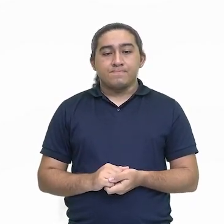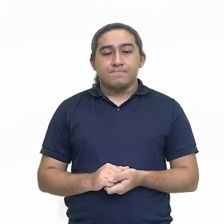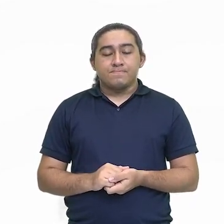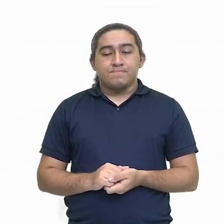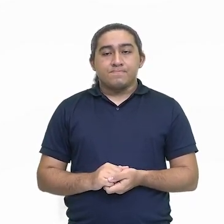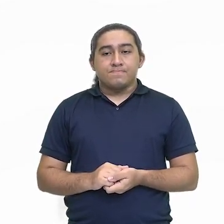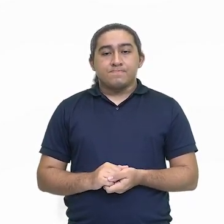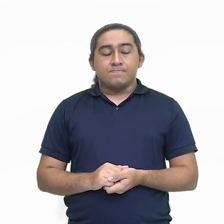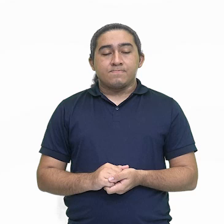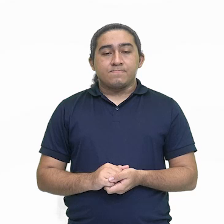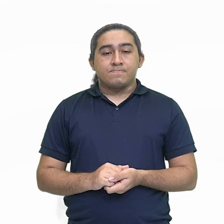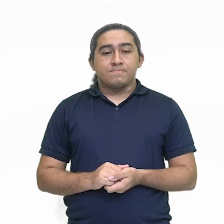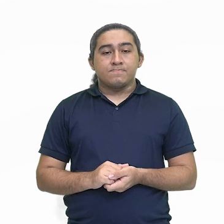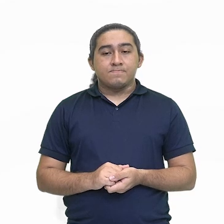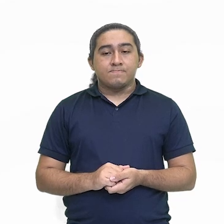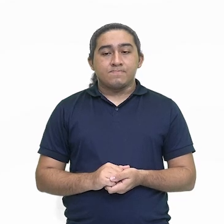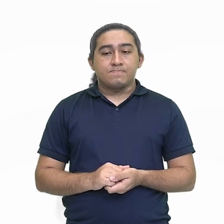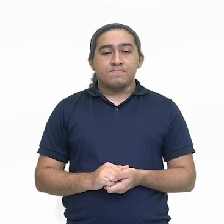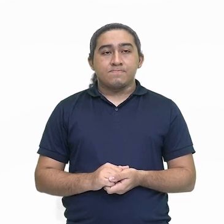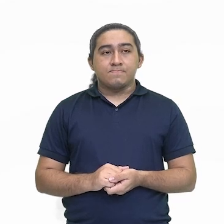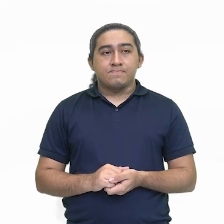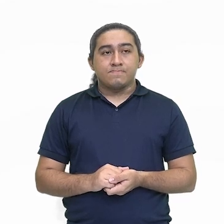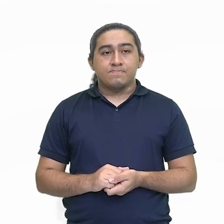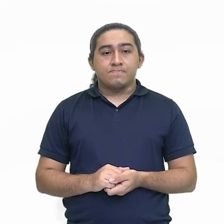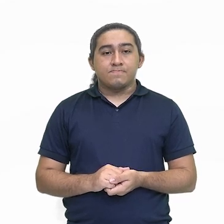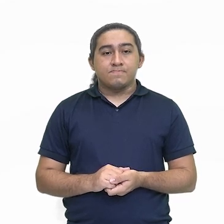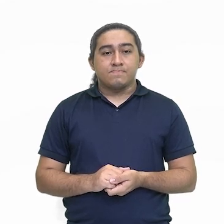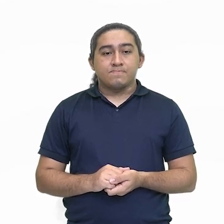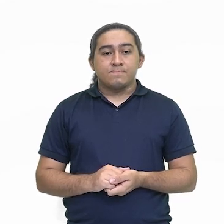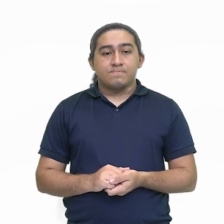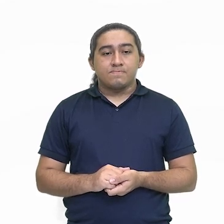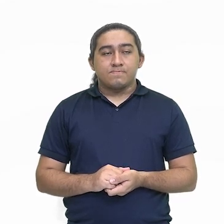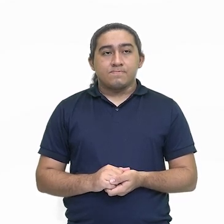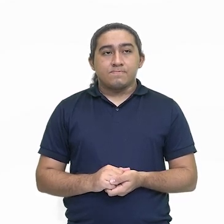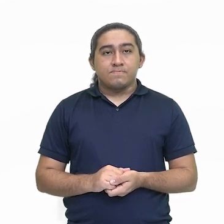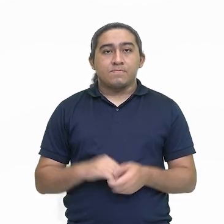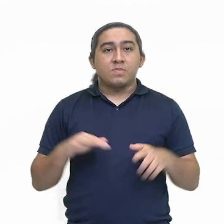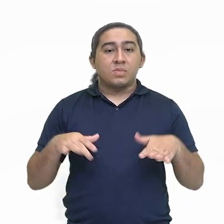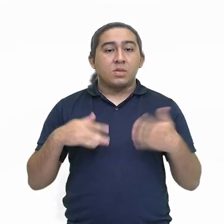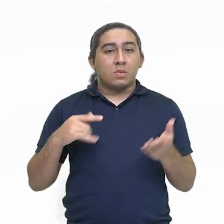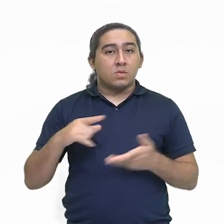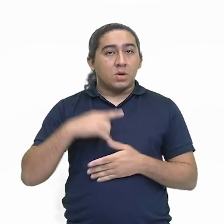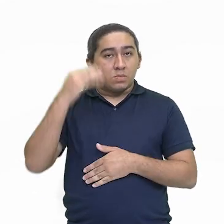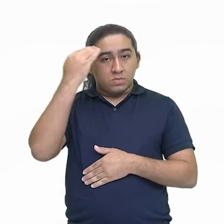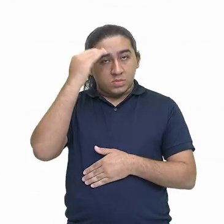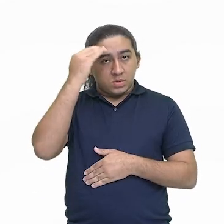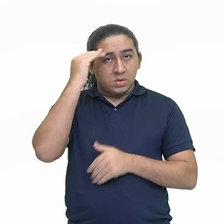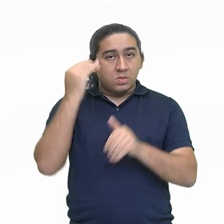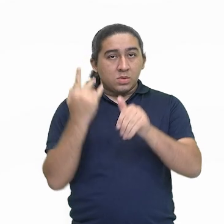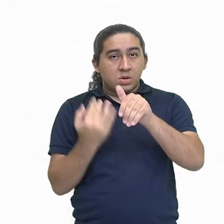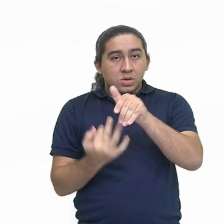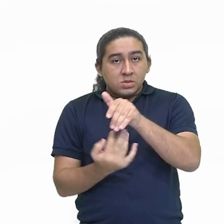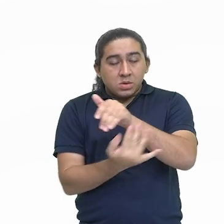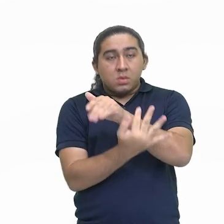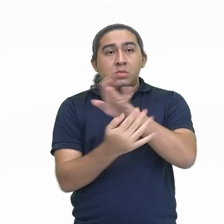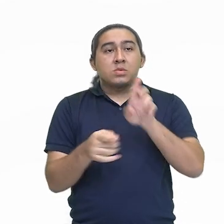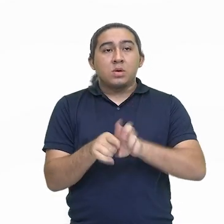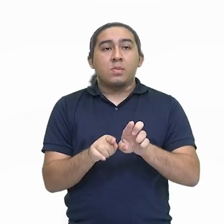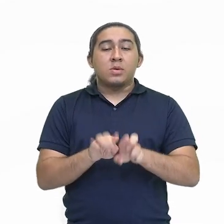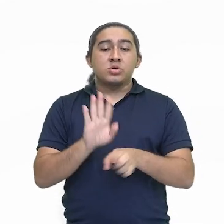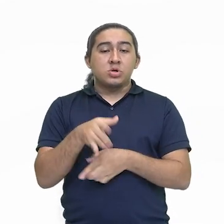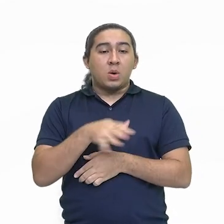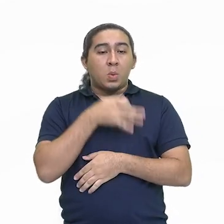aí, a partir desses fluxos migratórios, né, comentei com vocês também a questão de